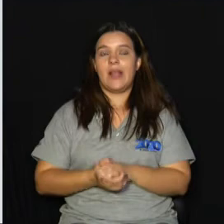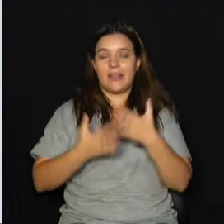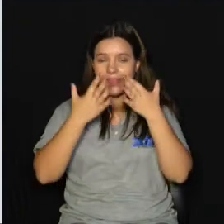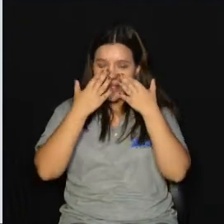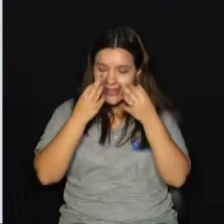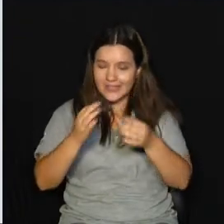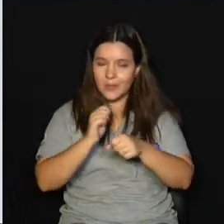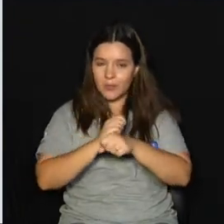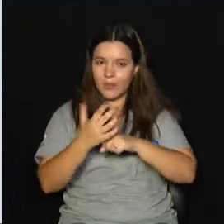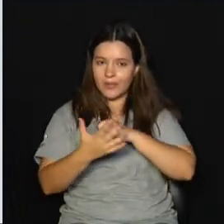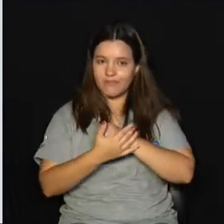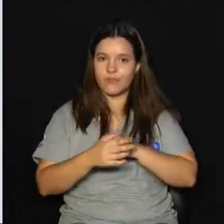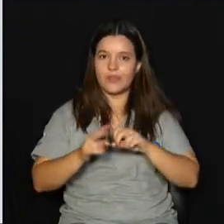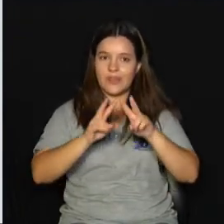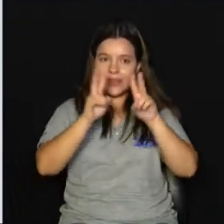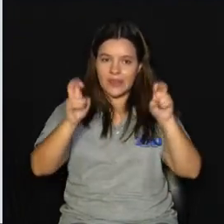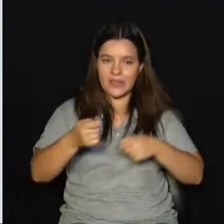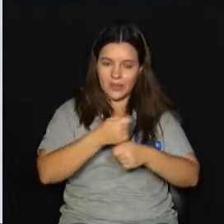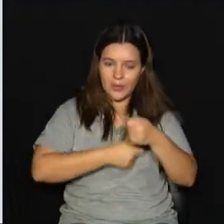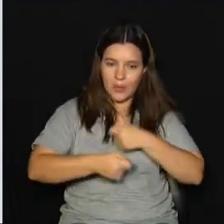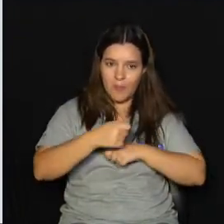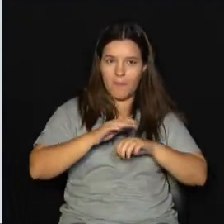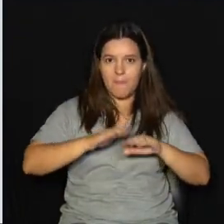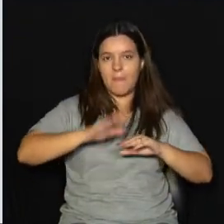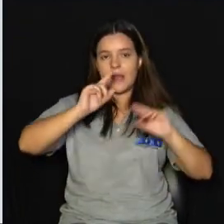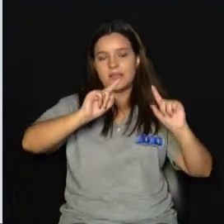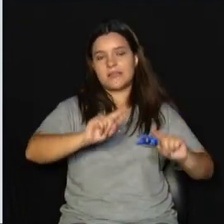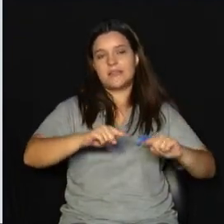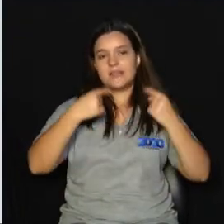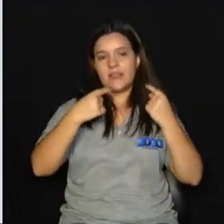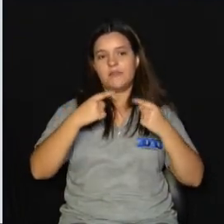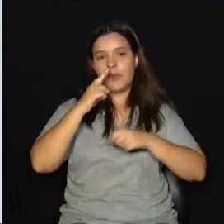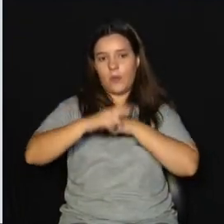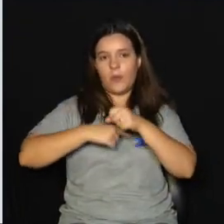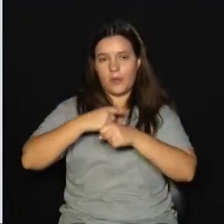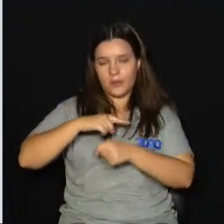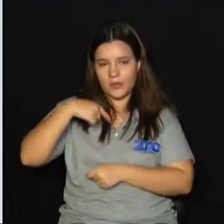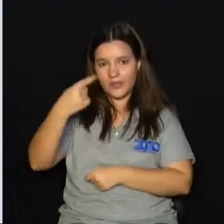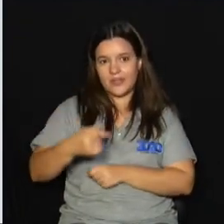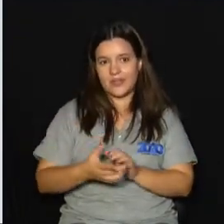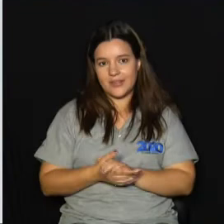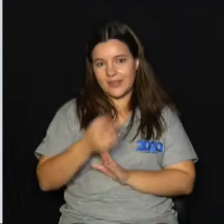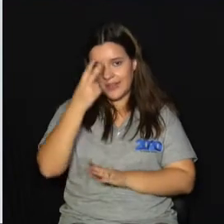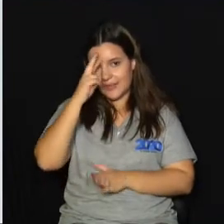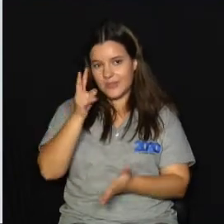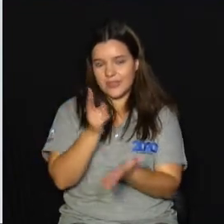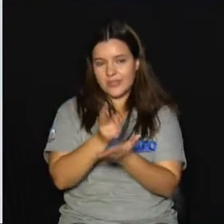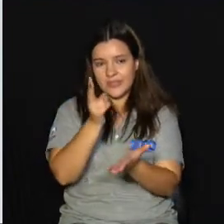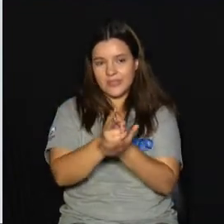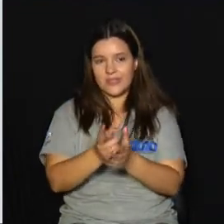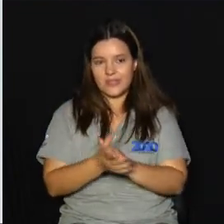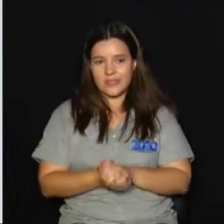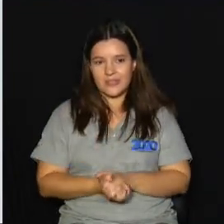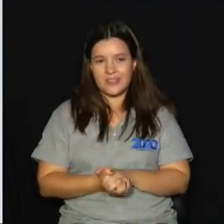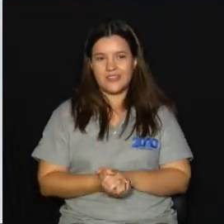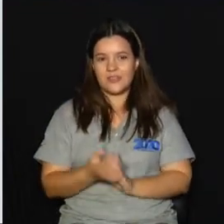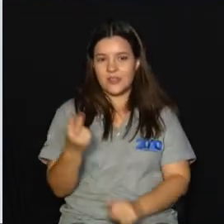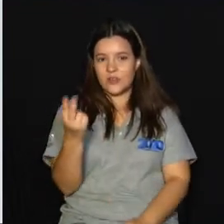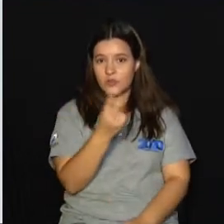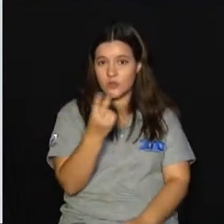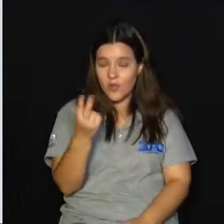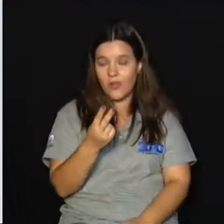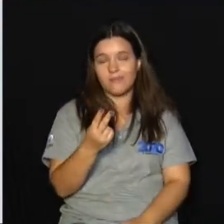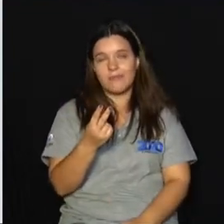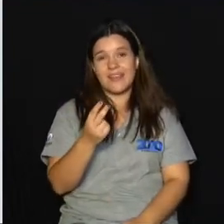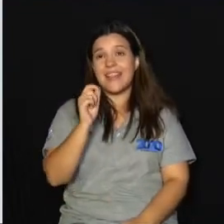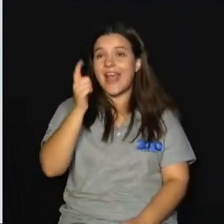questões econômicas são os principais desafios a partir do ano que vem. E lembrando sempre que é isso, né? A gente tem que, tem que governar para todo